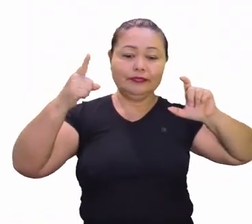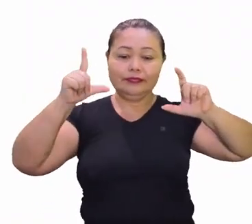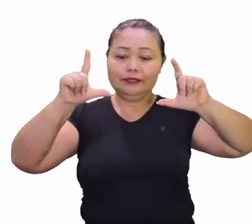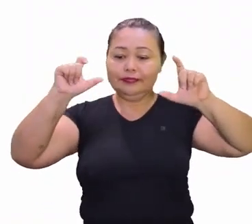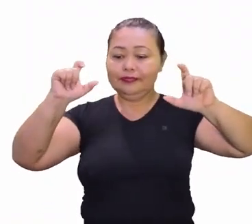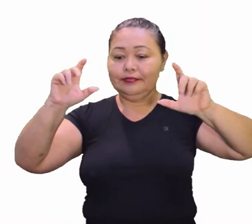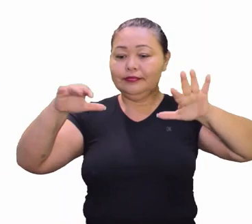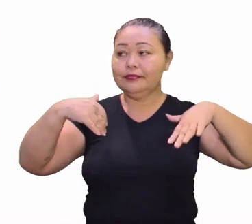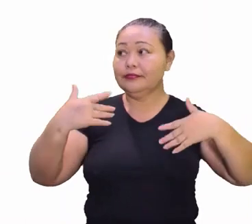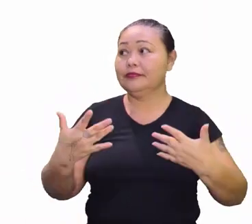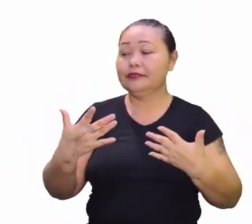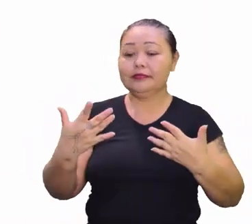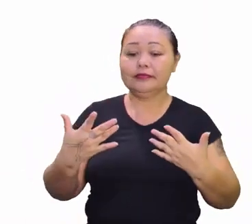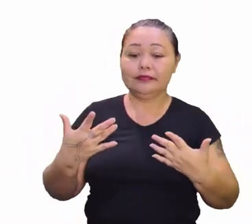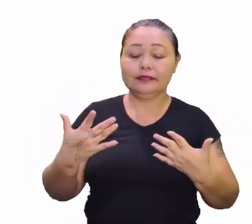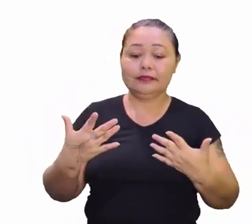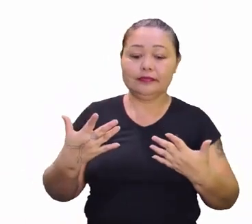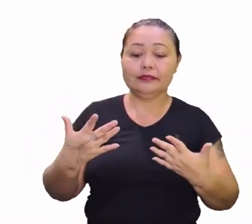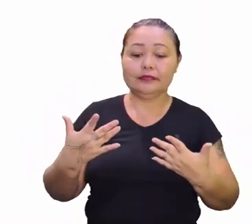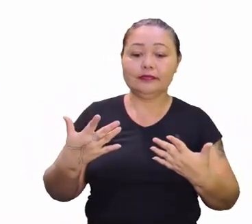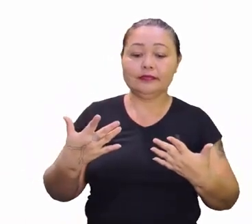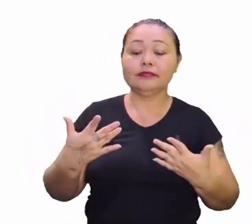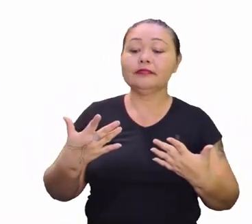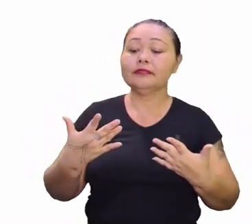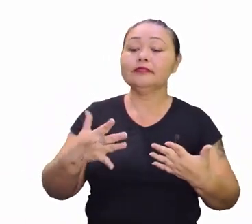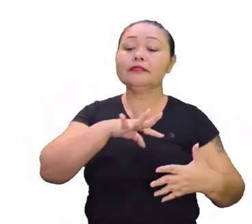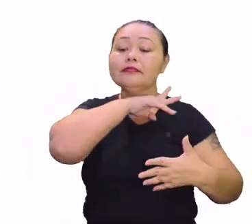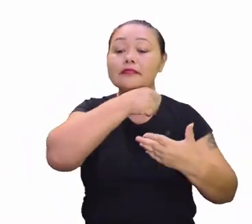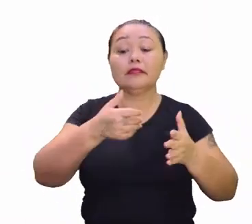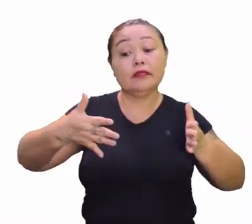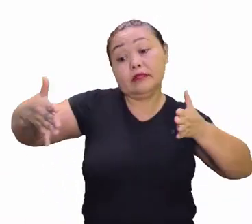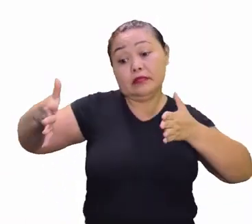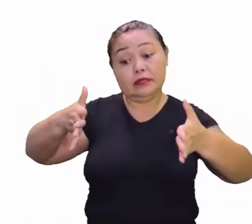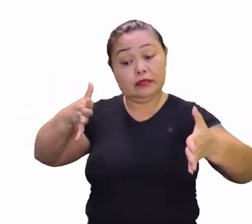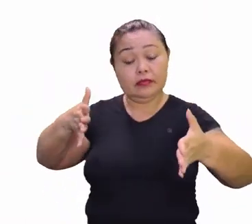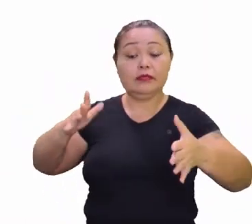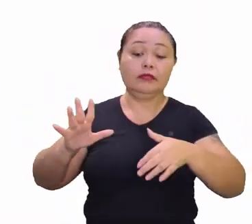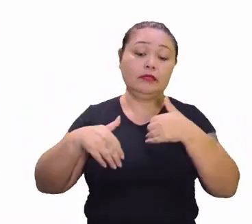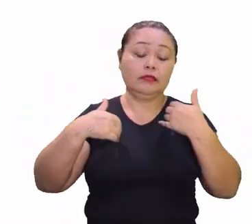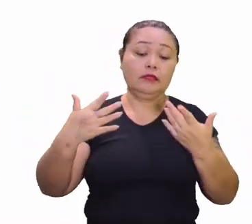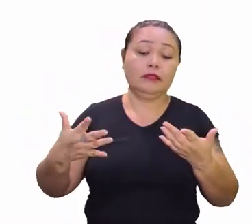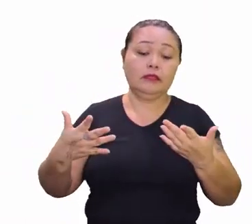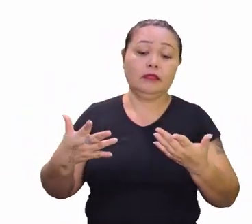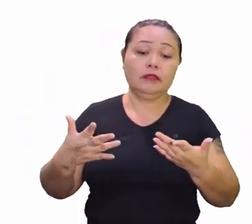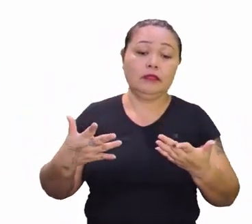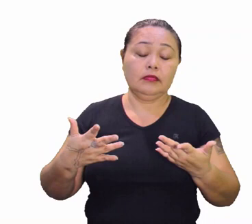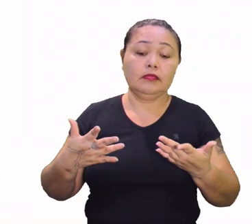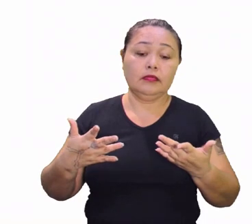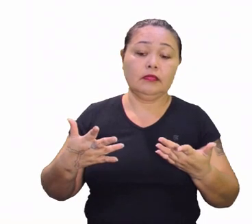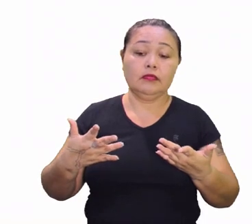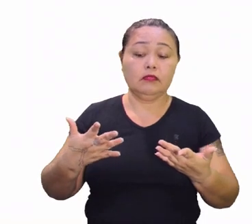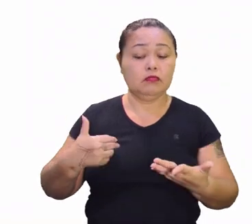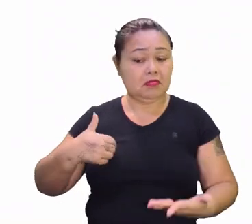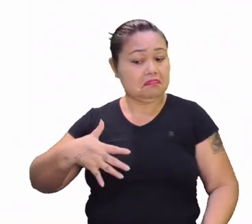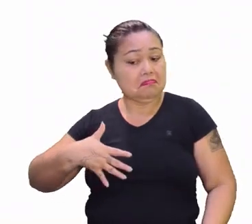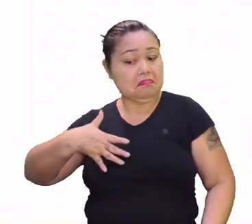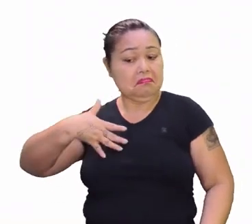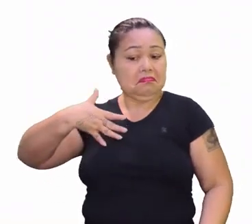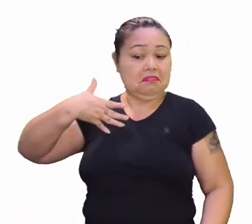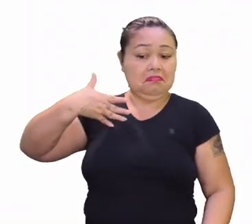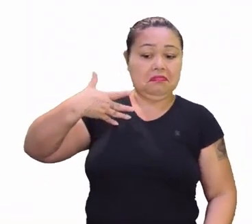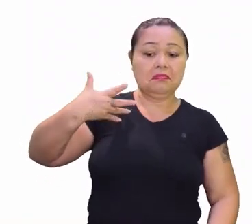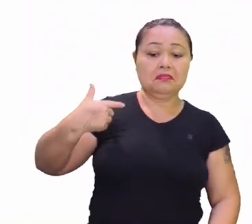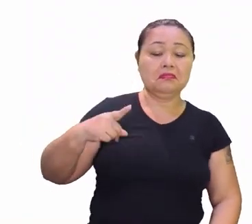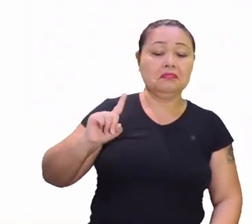né? Era pegar um animal desse porte, né? Então era muita moral, digamos assim,